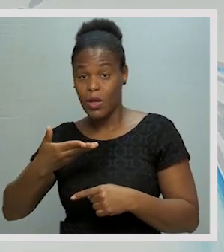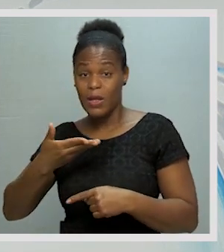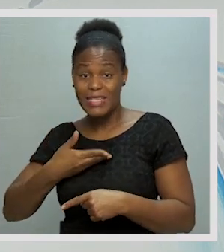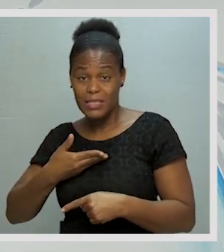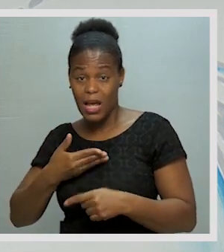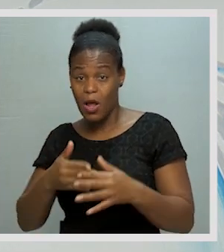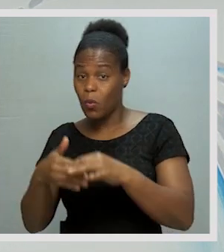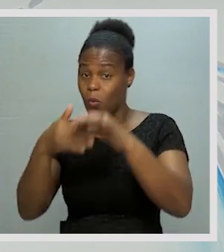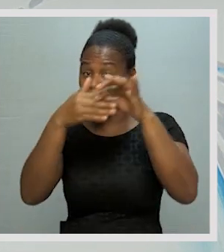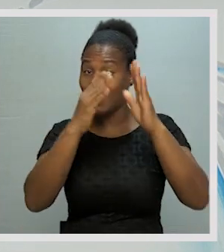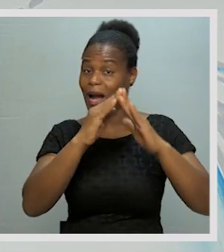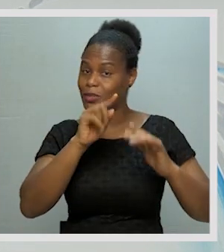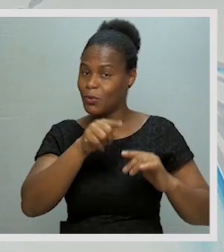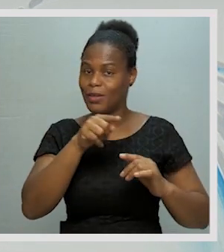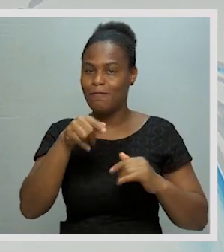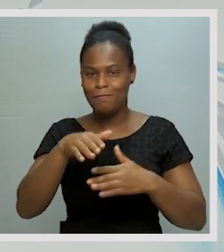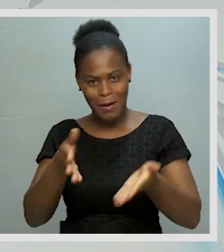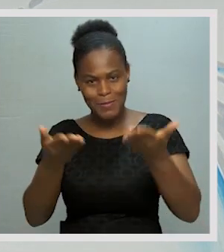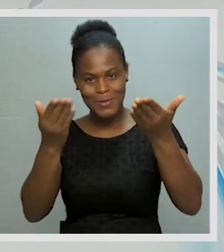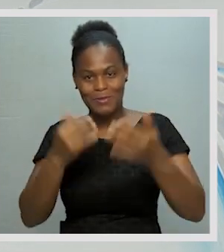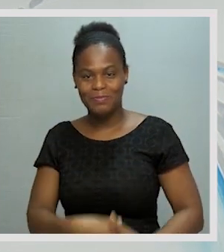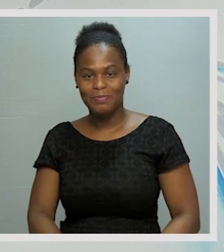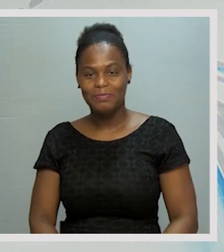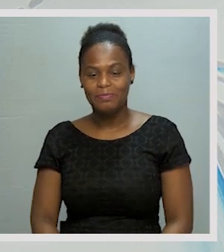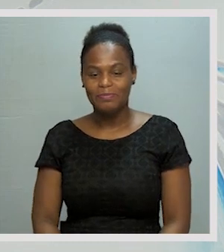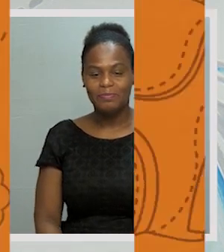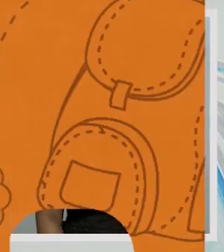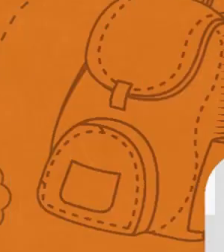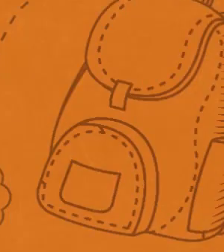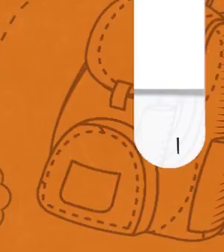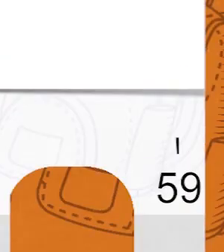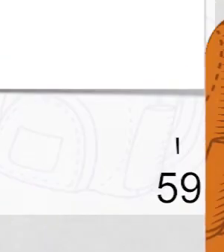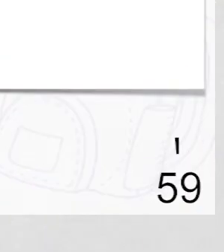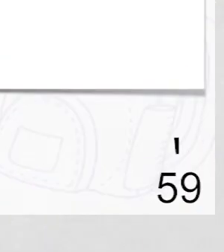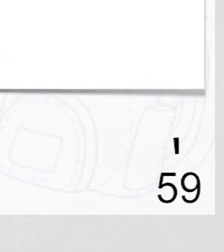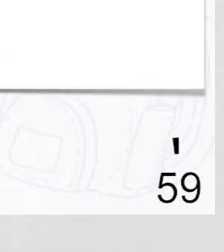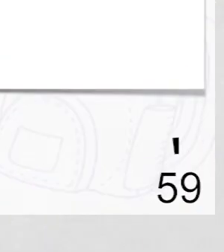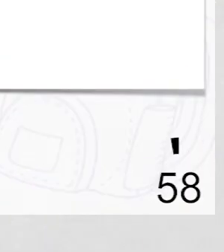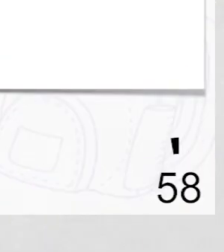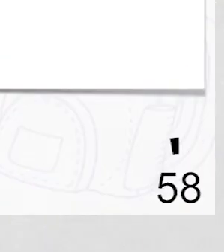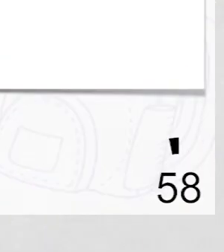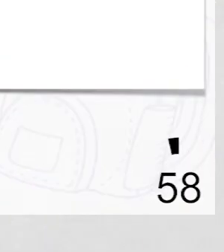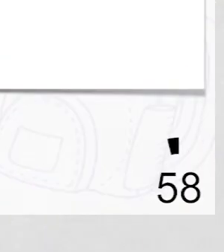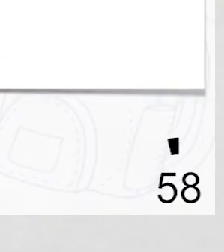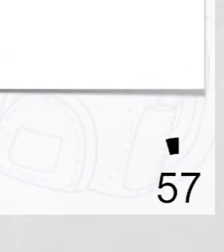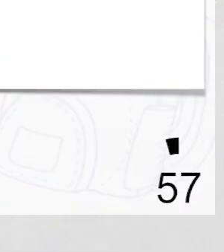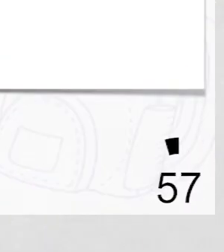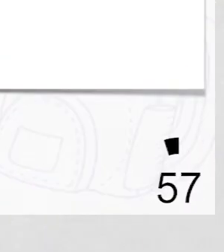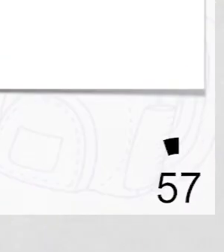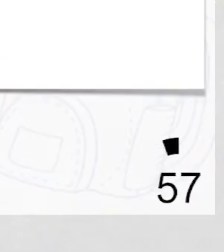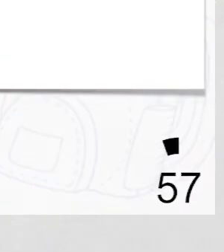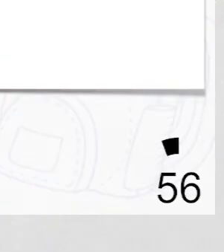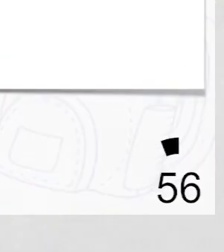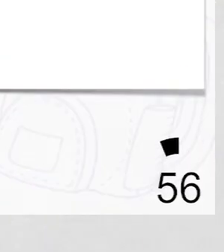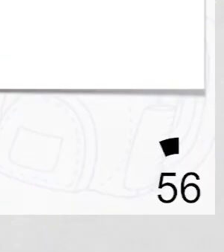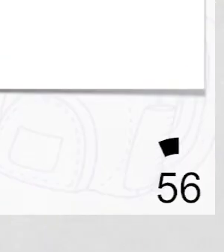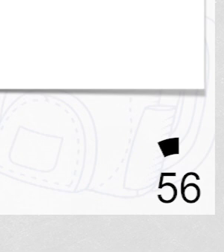Vamos a isso. Podem copiar. Não se esqueçam do transporte. Sempre